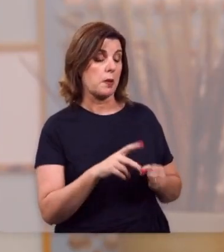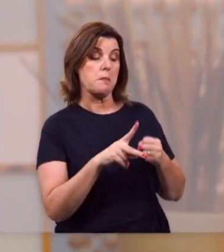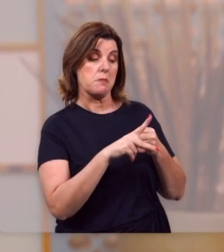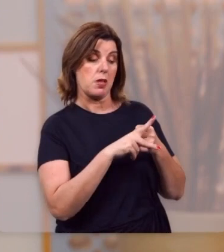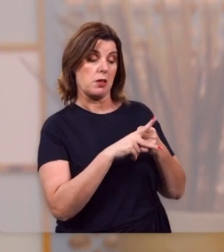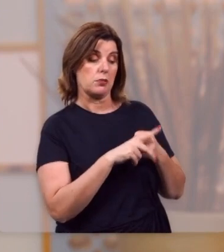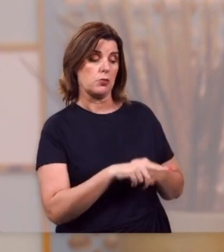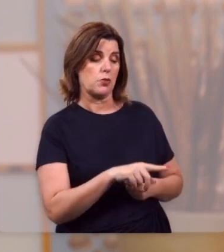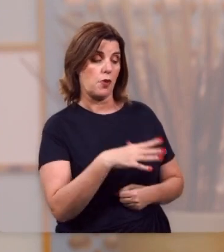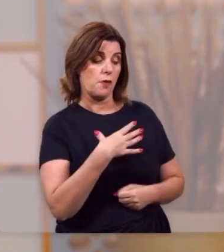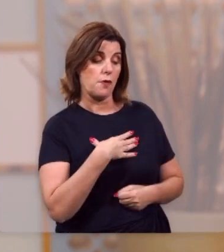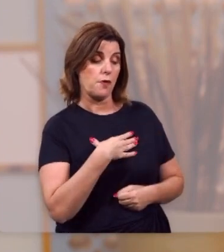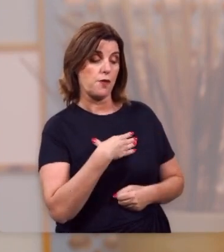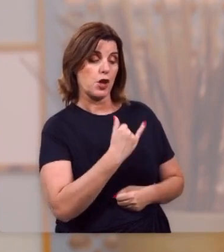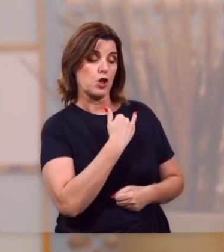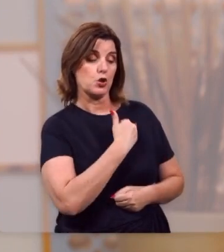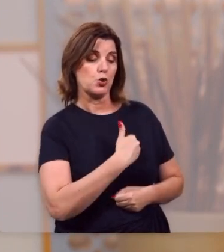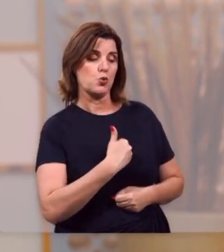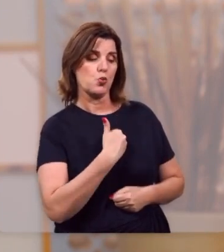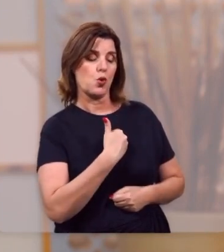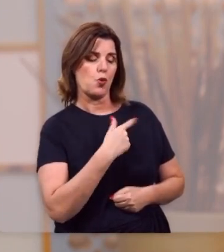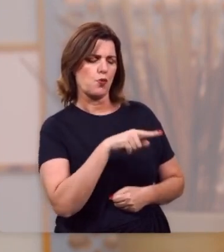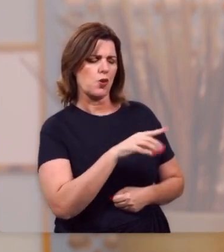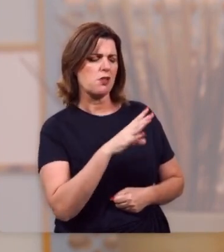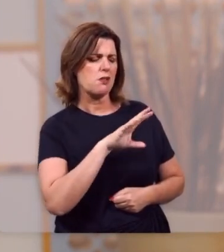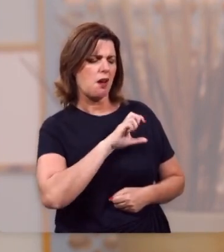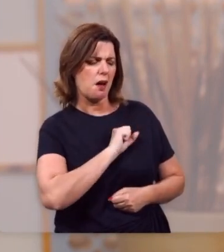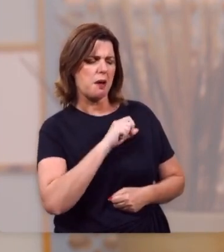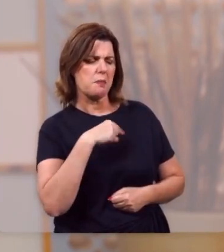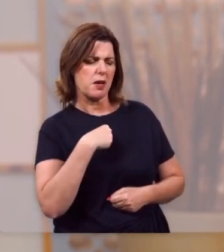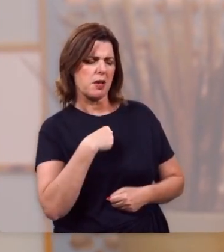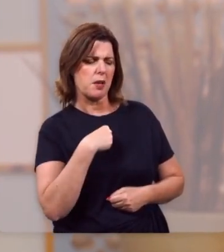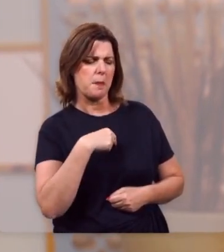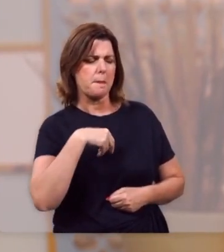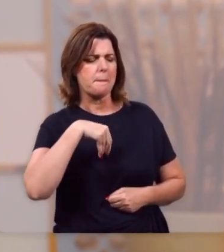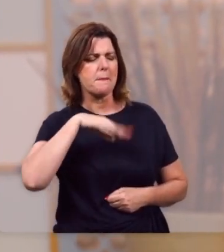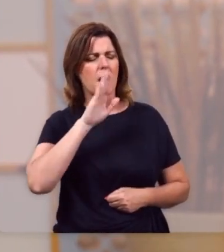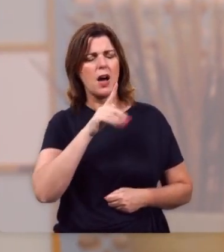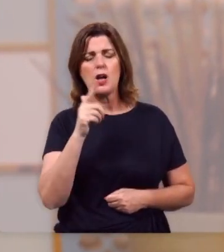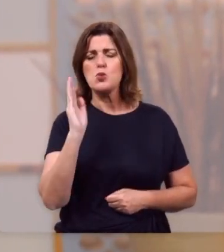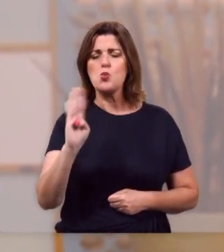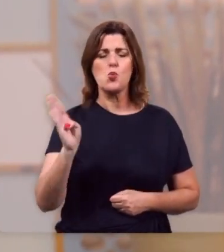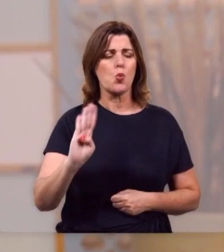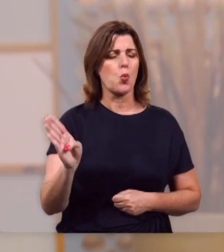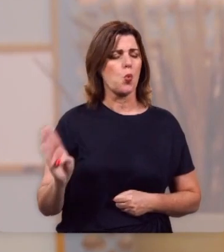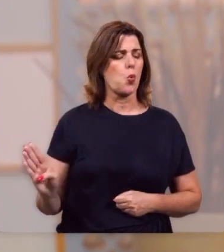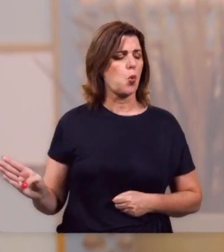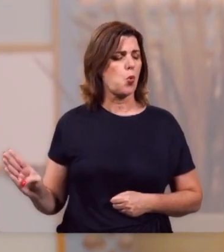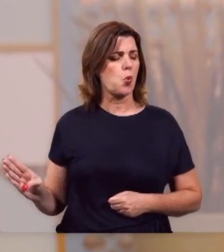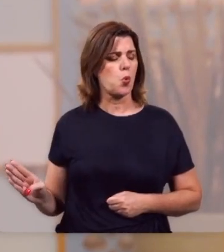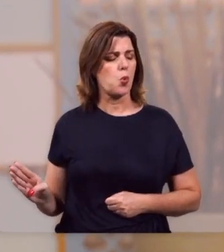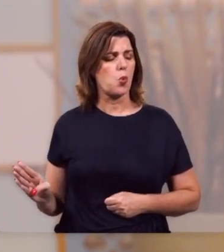Simão, filho de João, tu me amas mais do que estes outros?